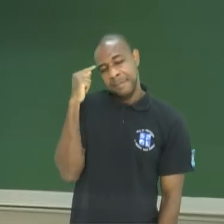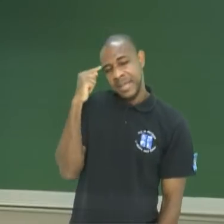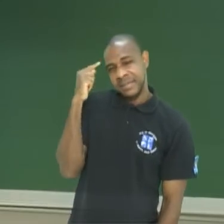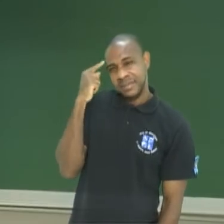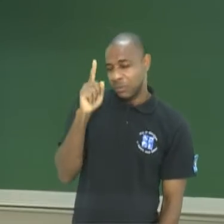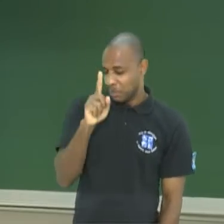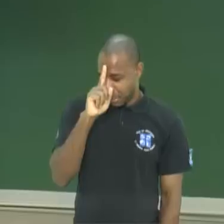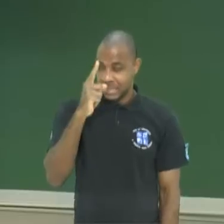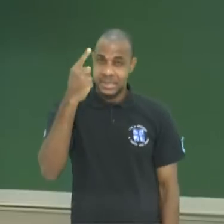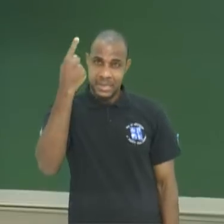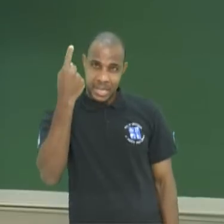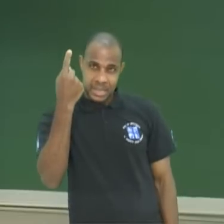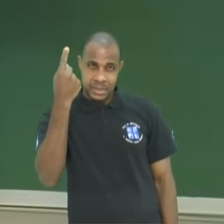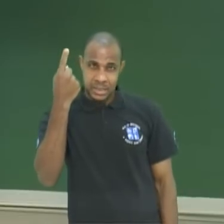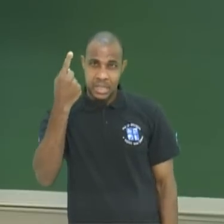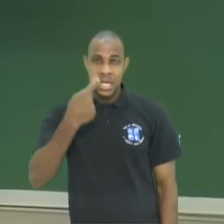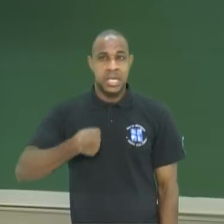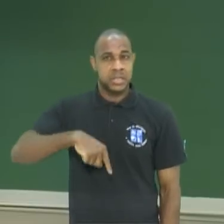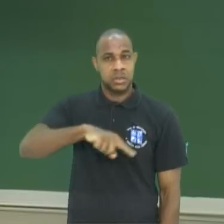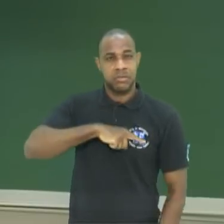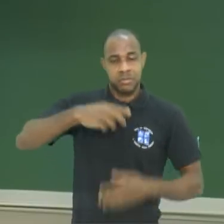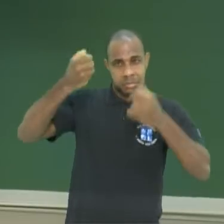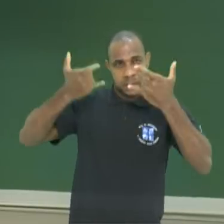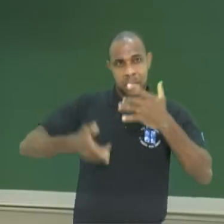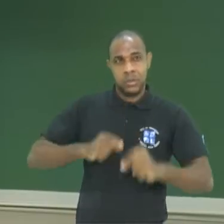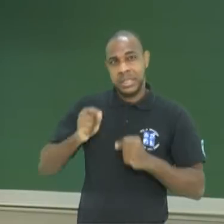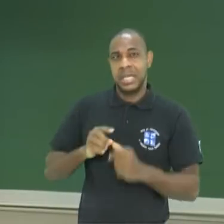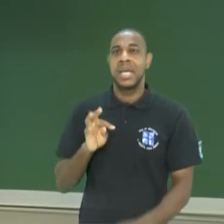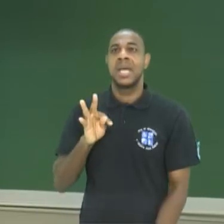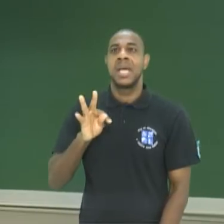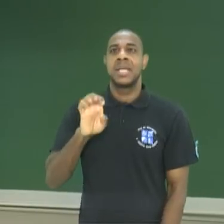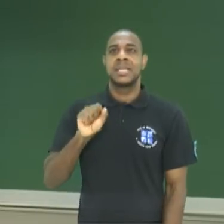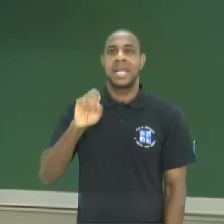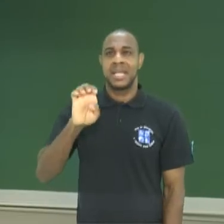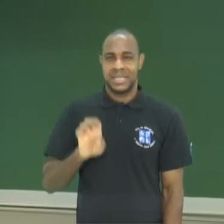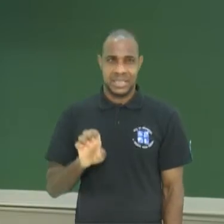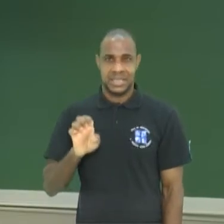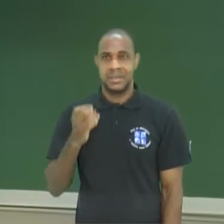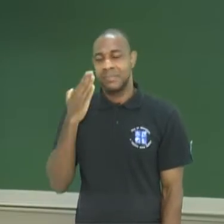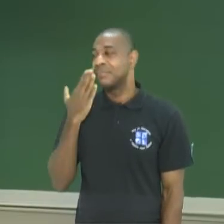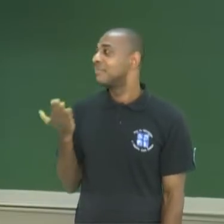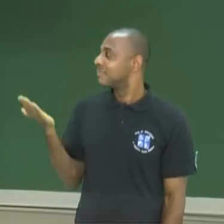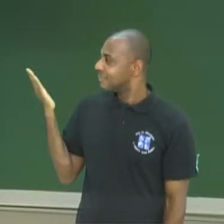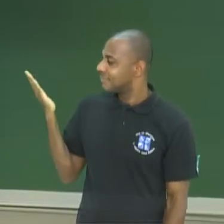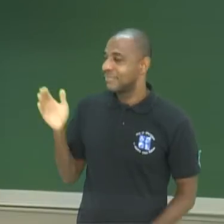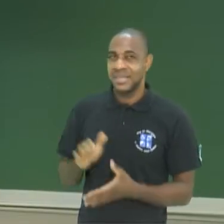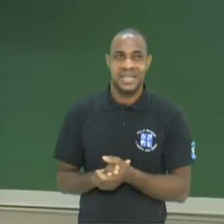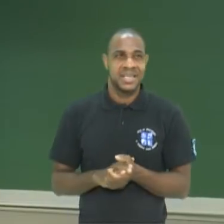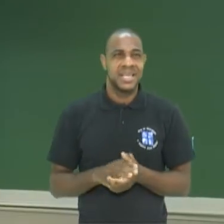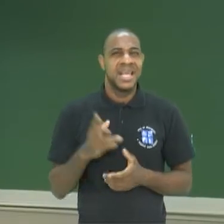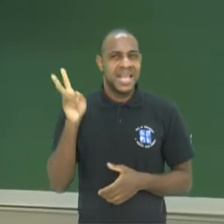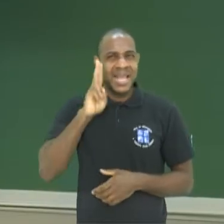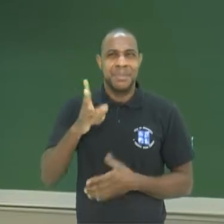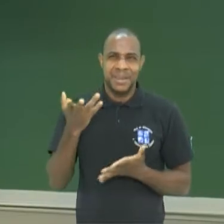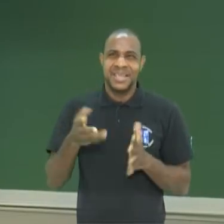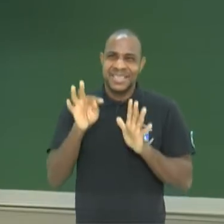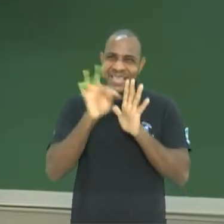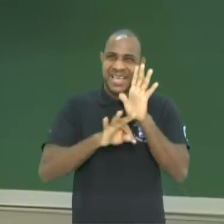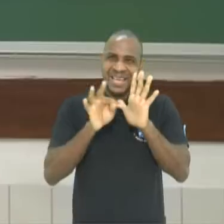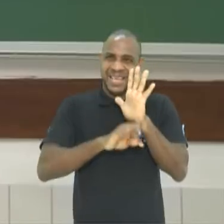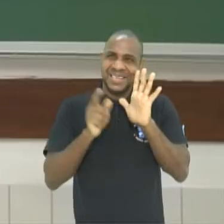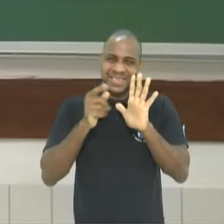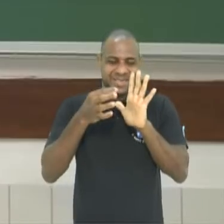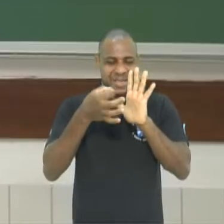uma ideia, né, que nós vamos chamar de tese. Lembram na aula anterior que nós falamos do artigo de opinião e